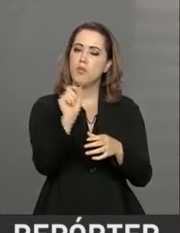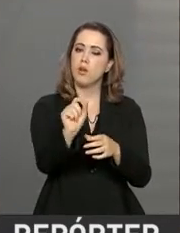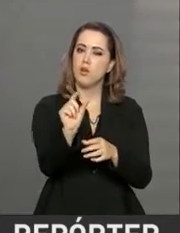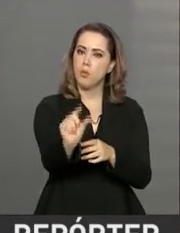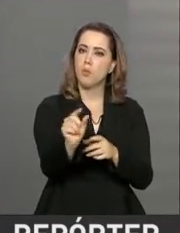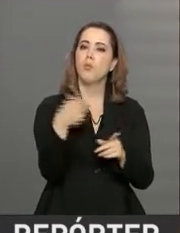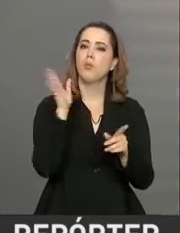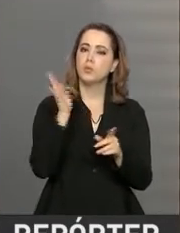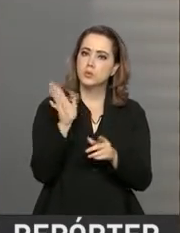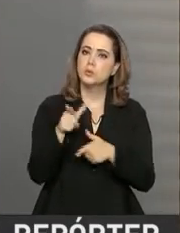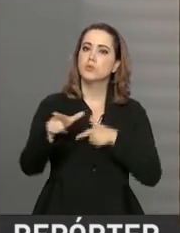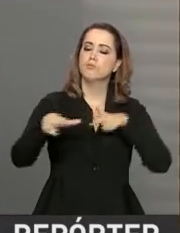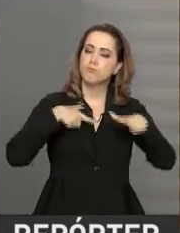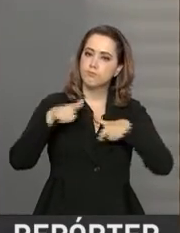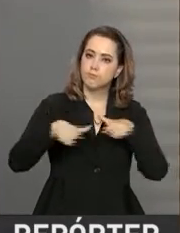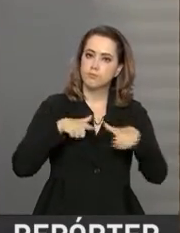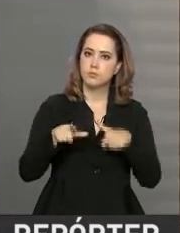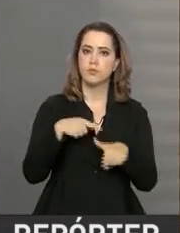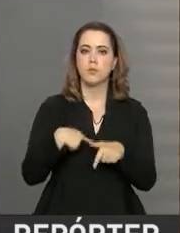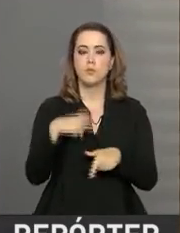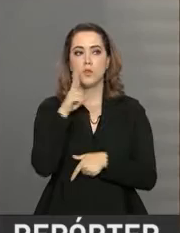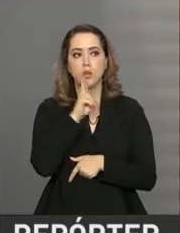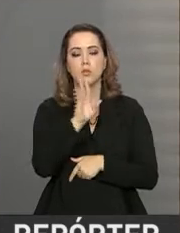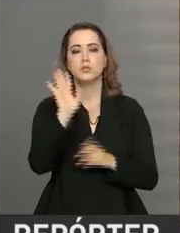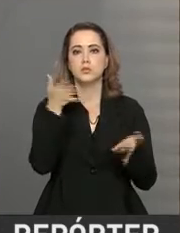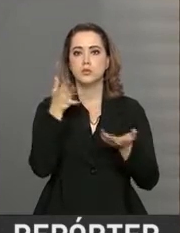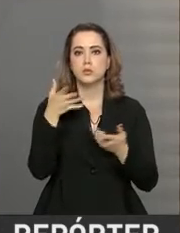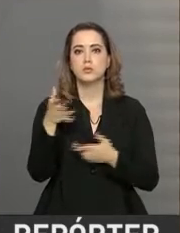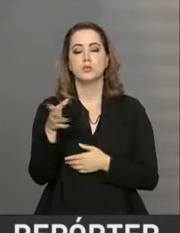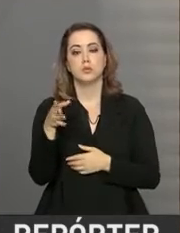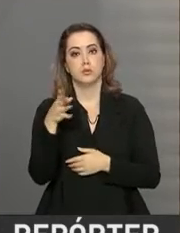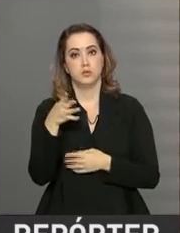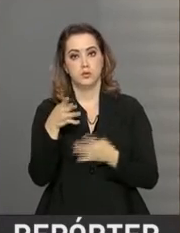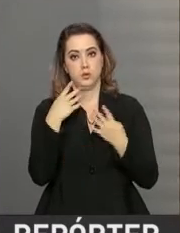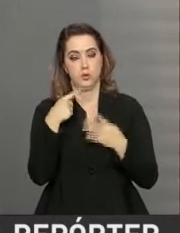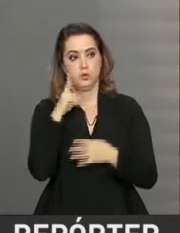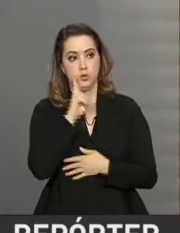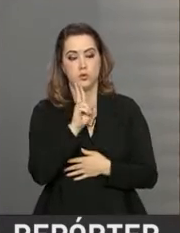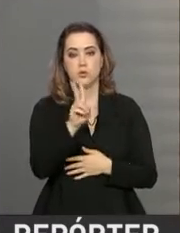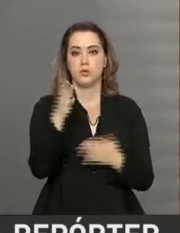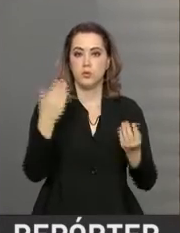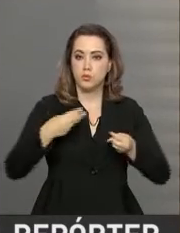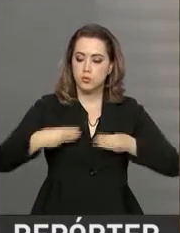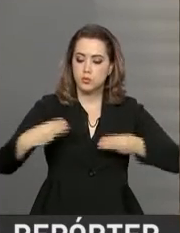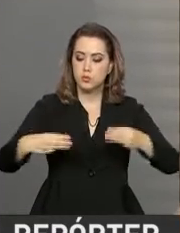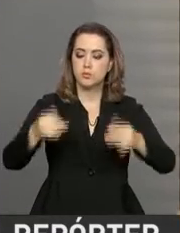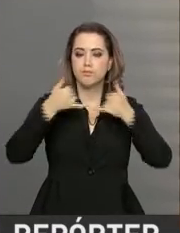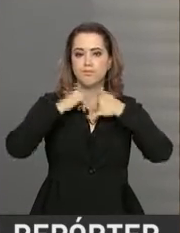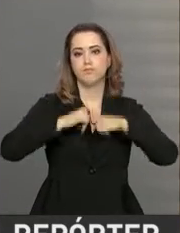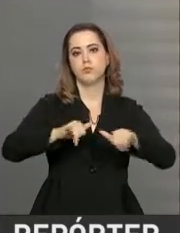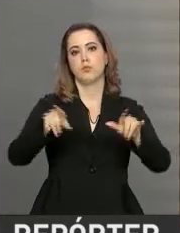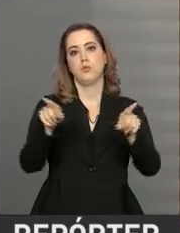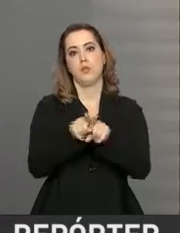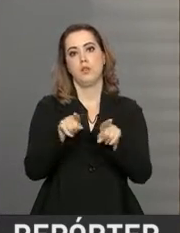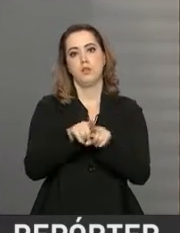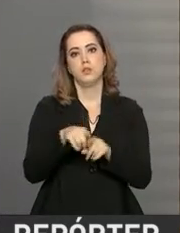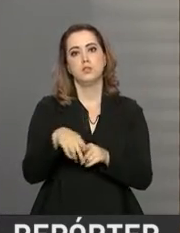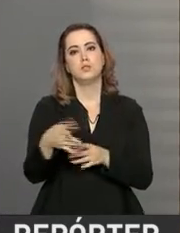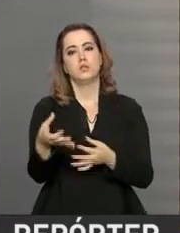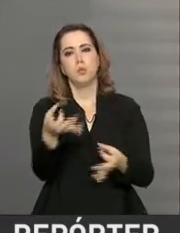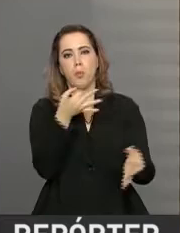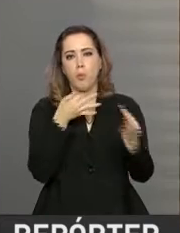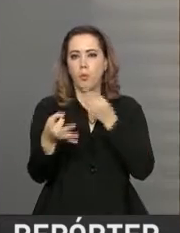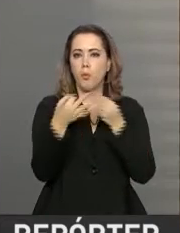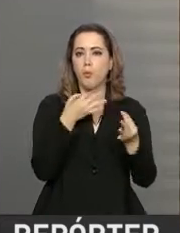que está sendo feito vocês estão acompanhando e de tudo que já é saiu do ministério de minas e energia e também é colher sugestões de muito aquilo que nós